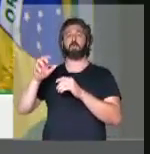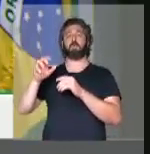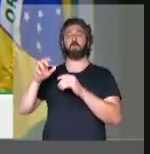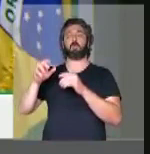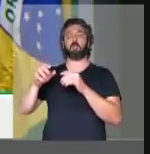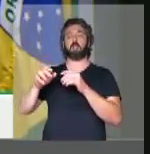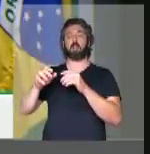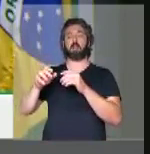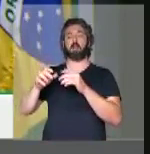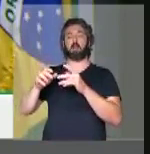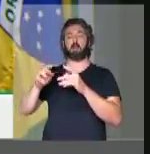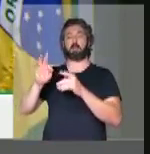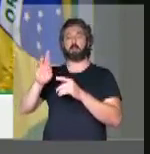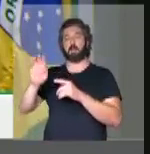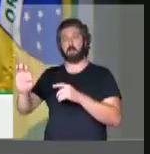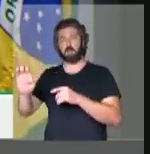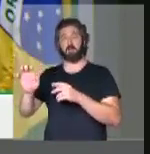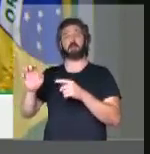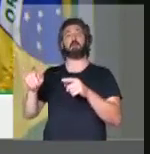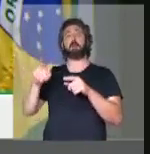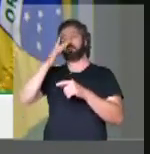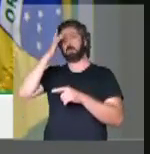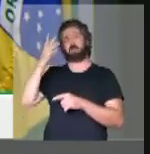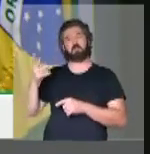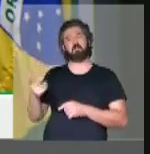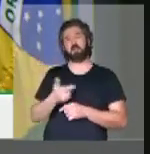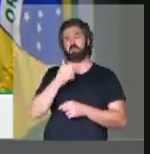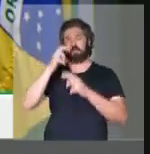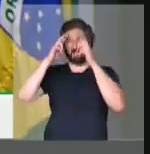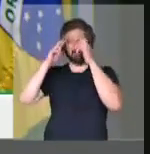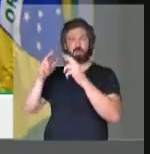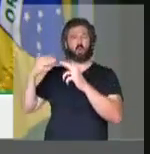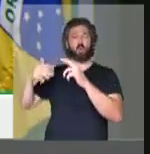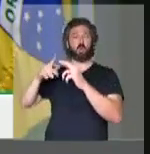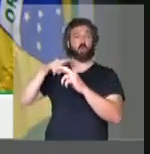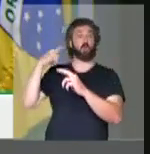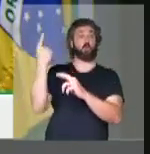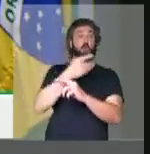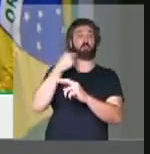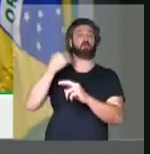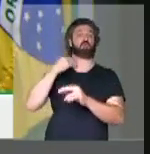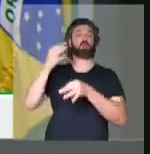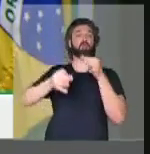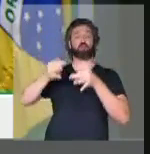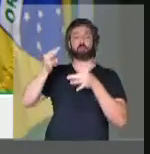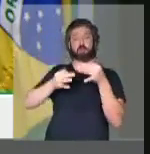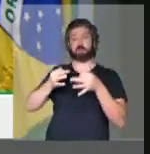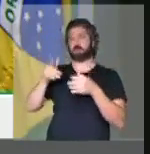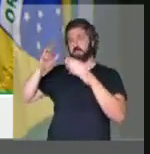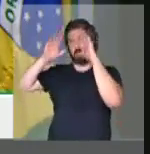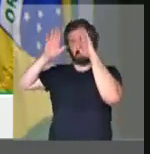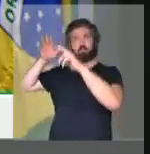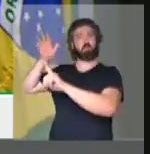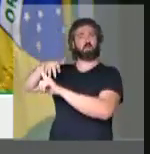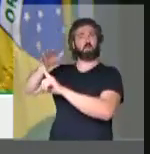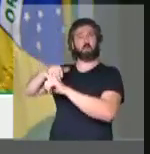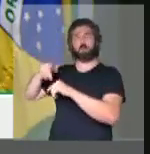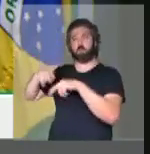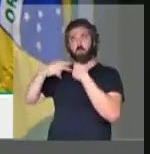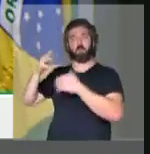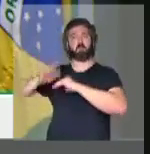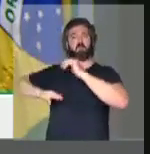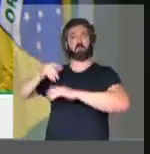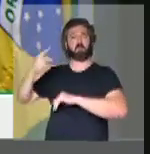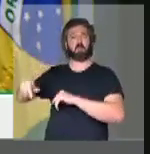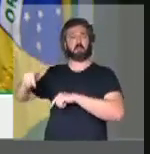impressão extraordinária, respeitada por todos os membros daquela corte que conviveram com a sua